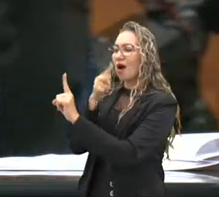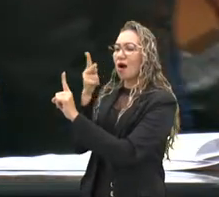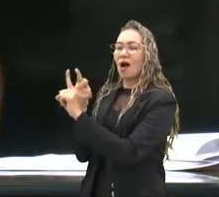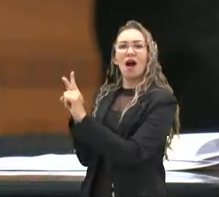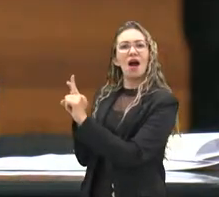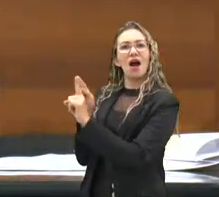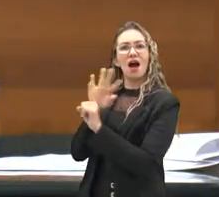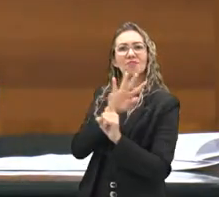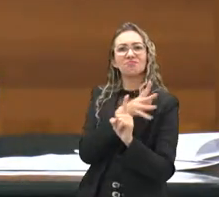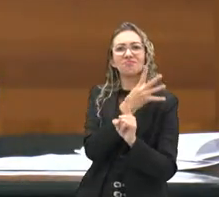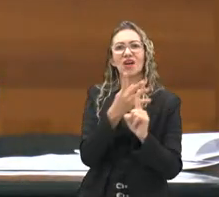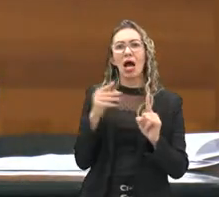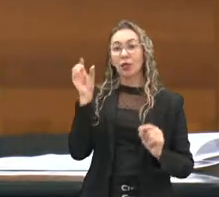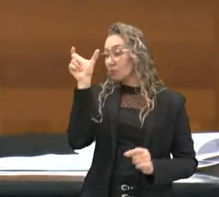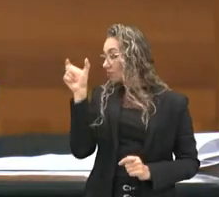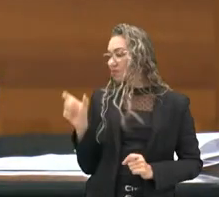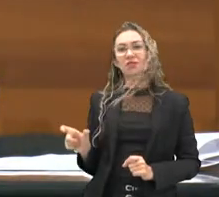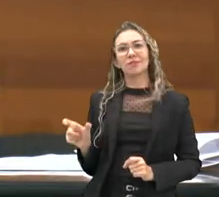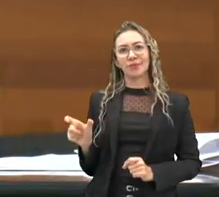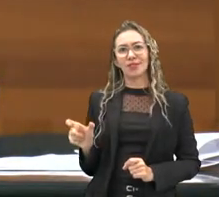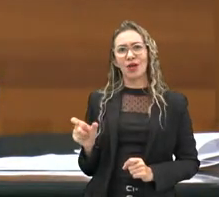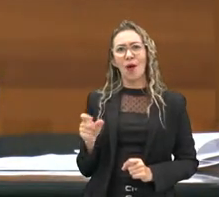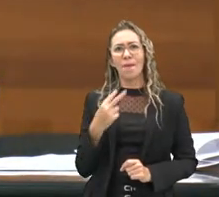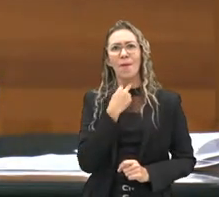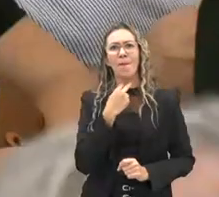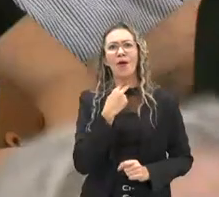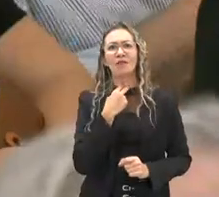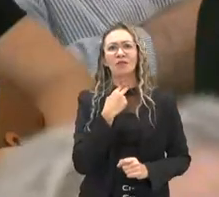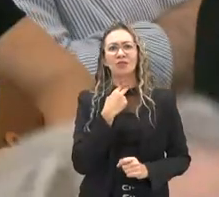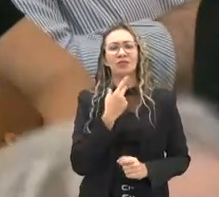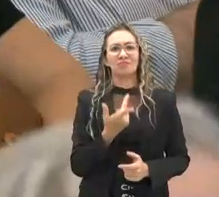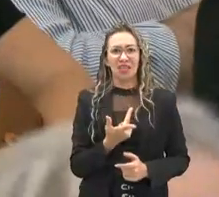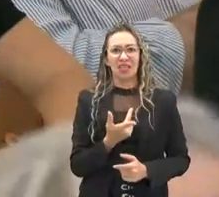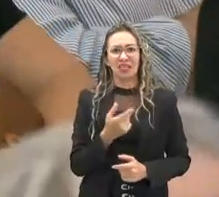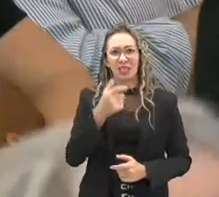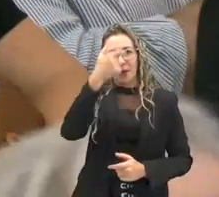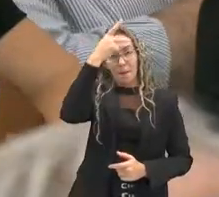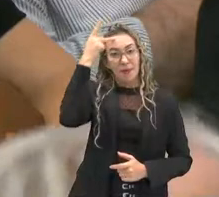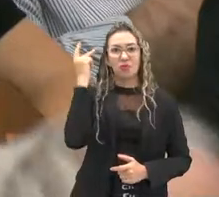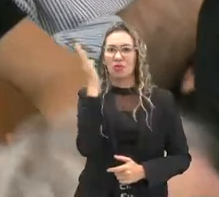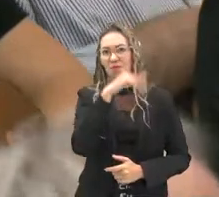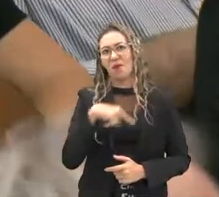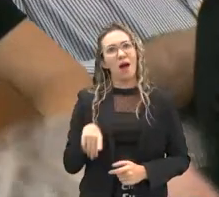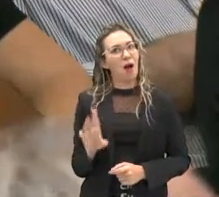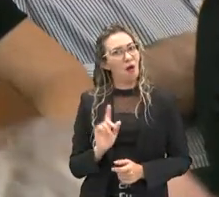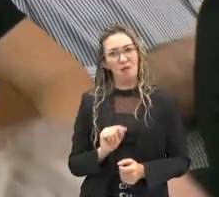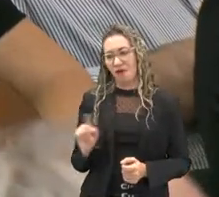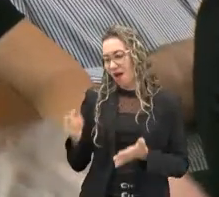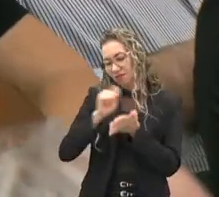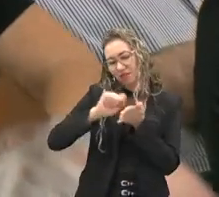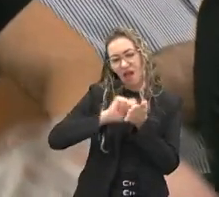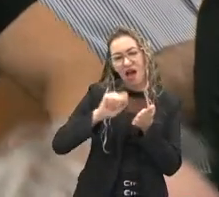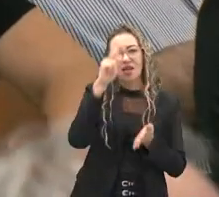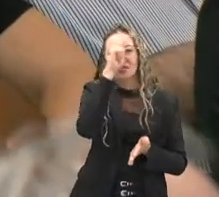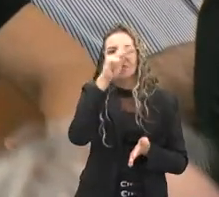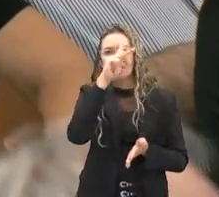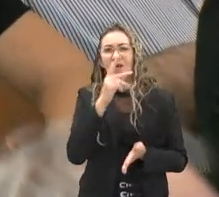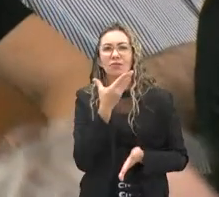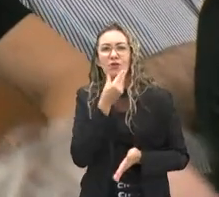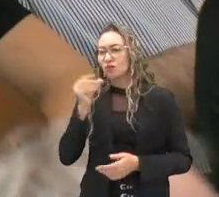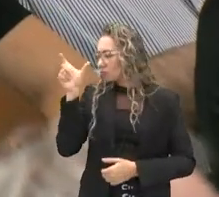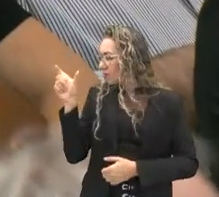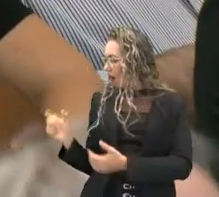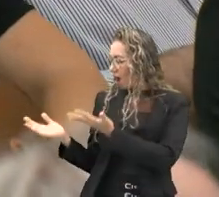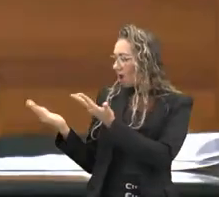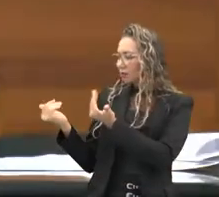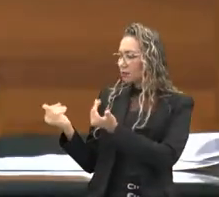dos maledicentes e dos inconsequentes. A biografia forjada pelo jovem idealista,